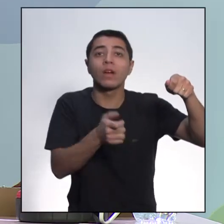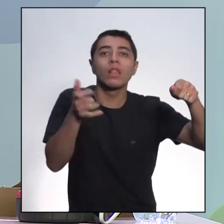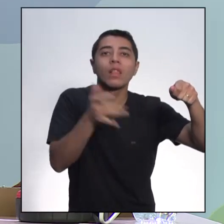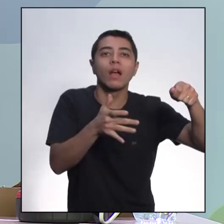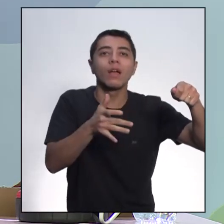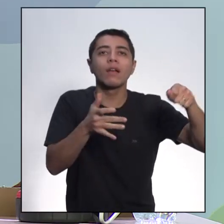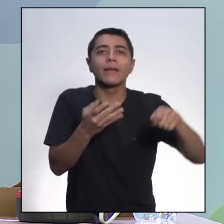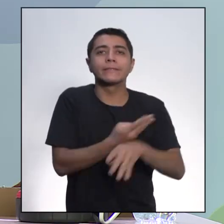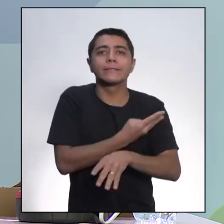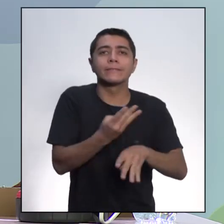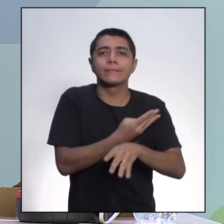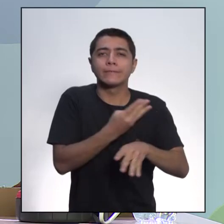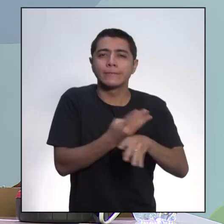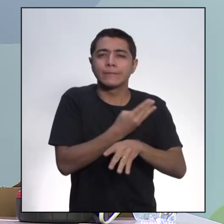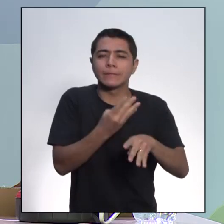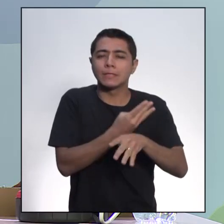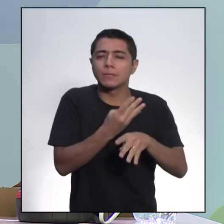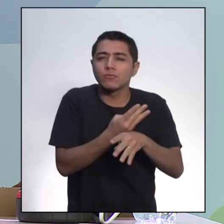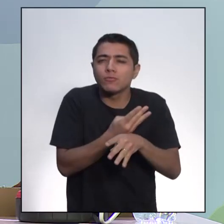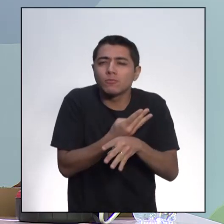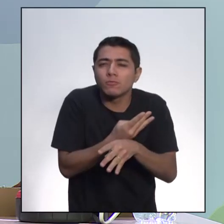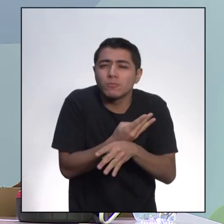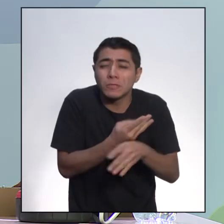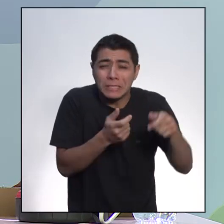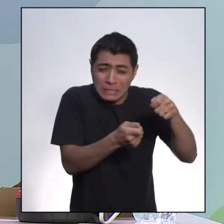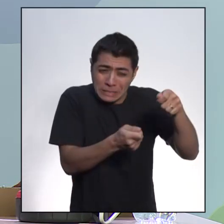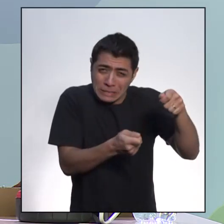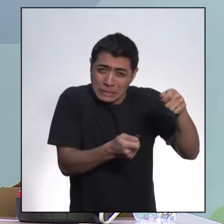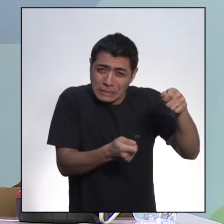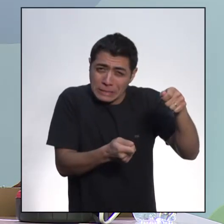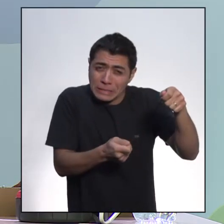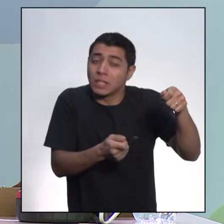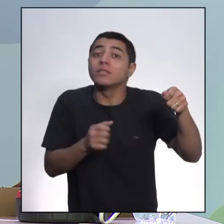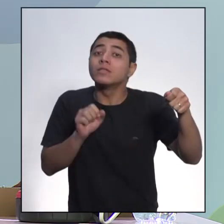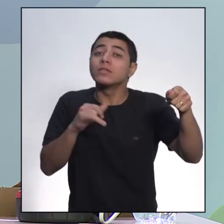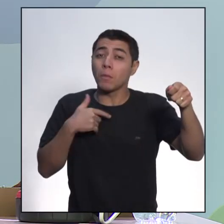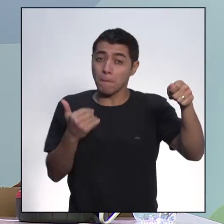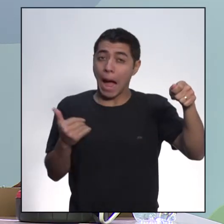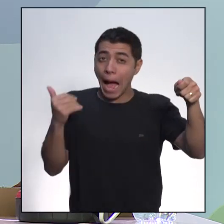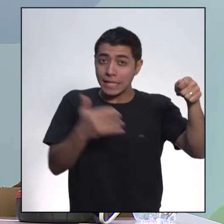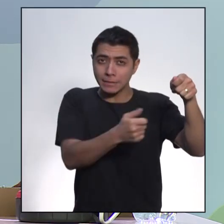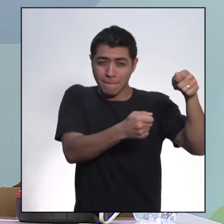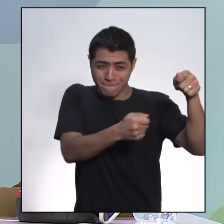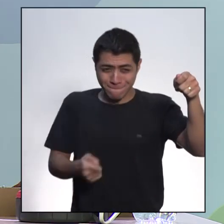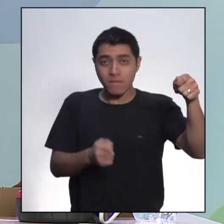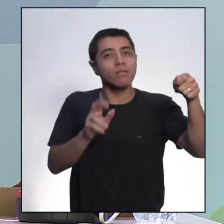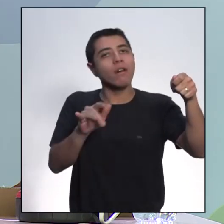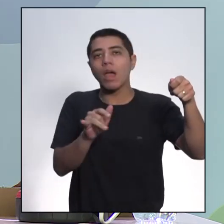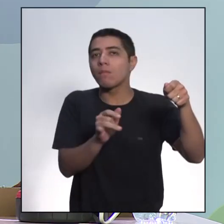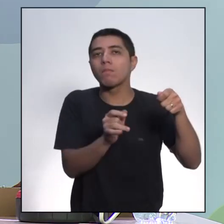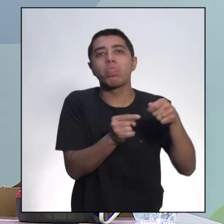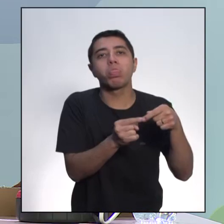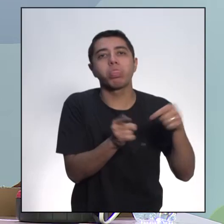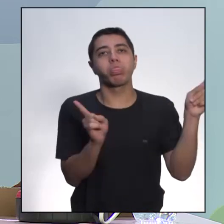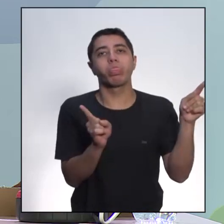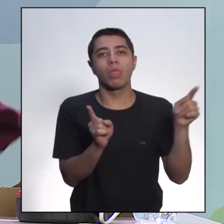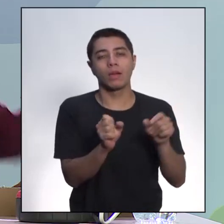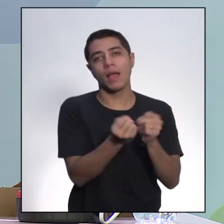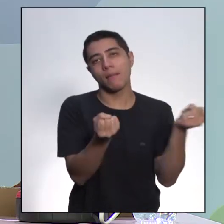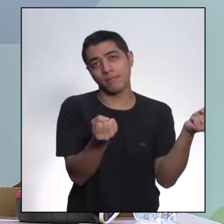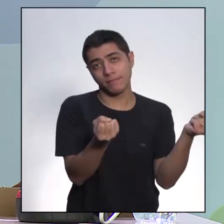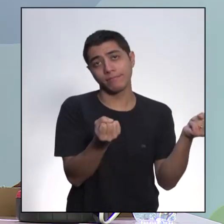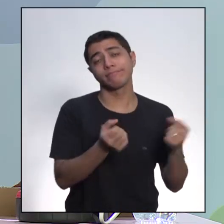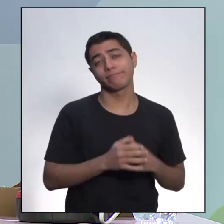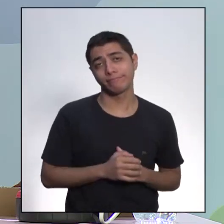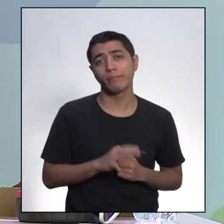Esse rompimento vai depender muito do material que ele foi feito. Por exemplo, você já pegou um elástico, fez lá 2 voltinhas